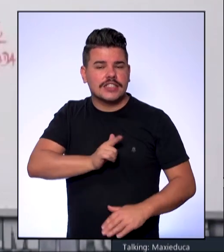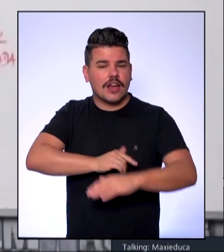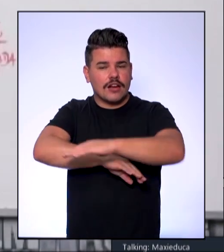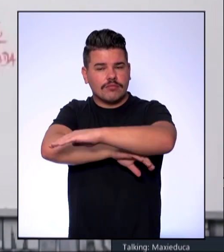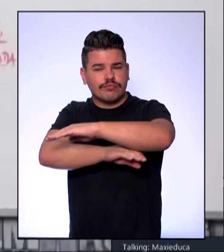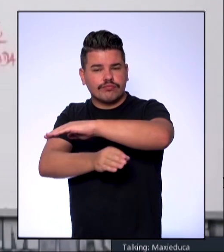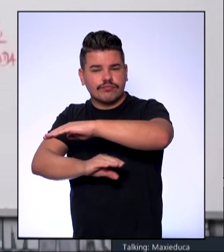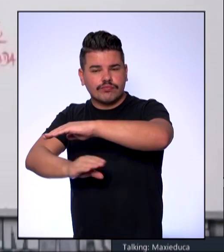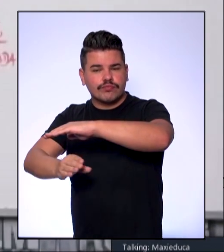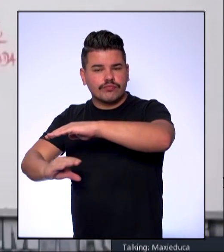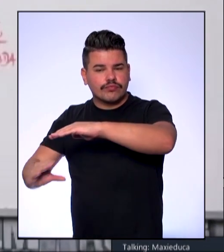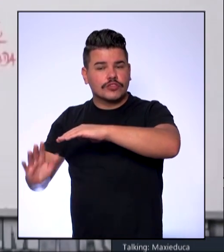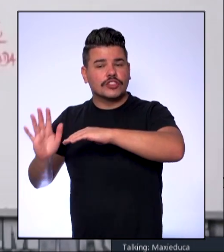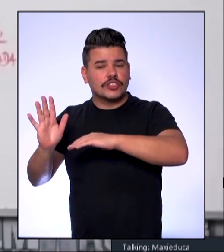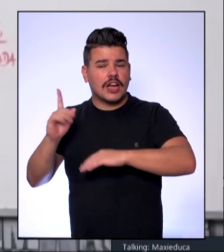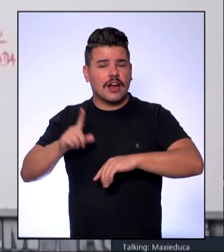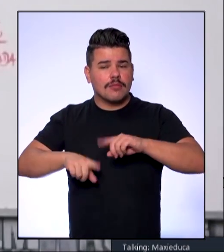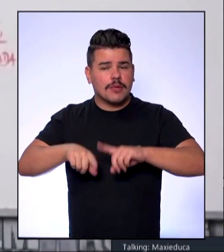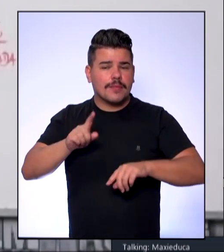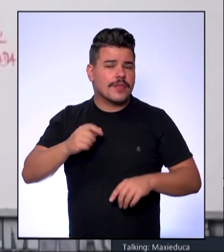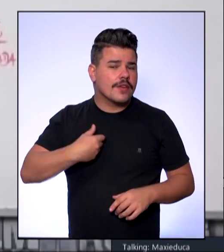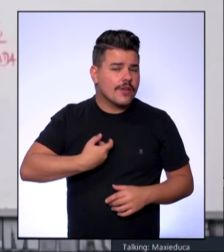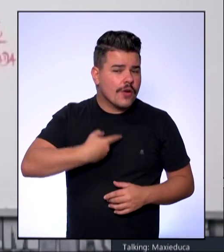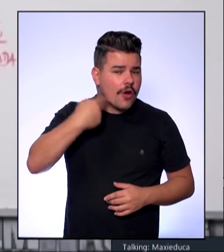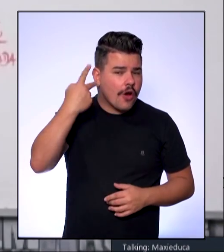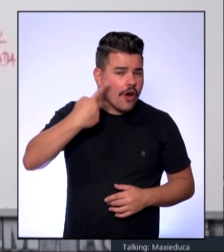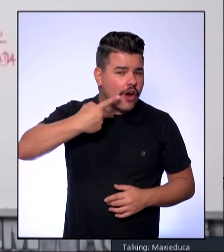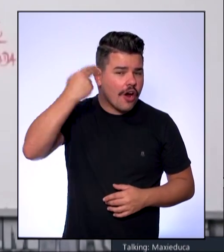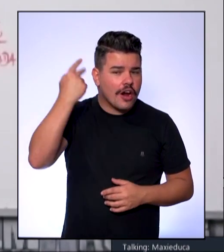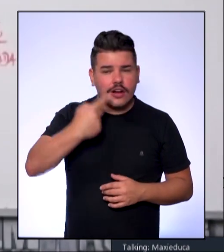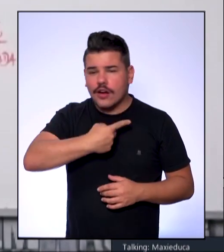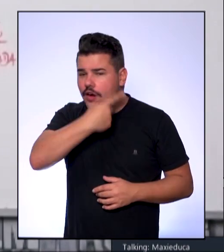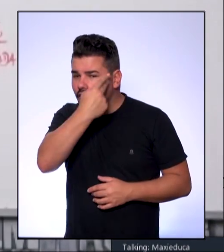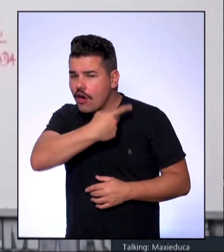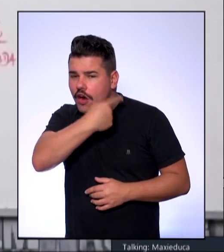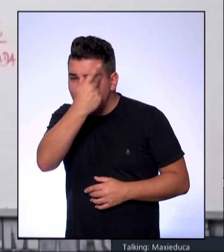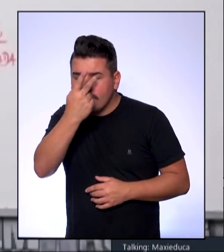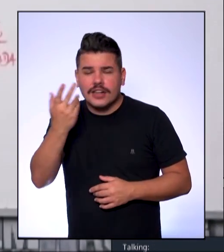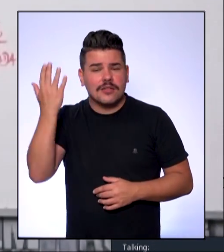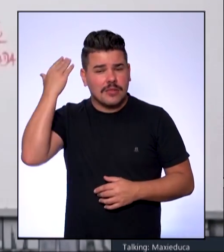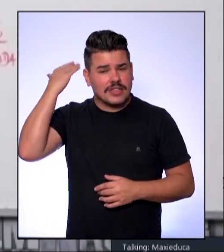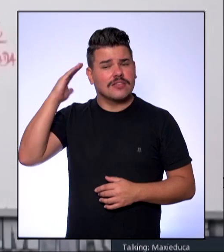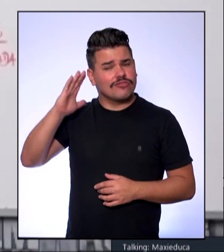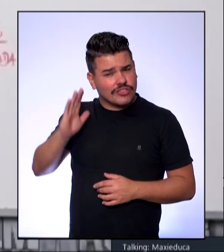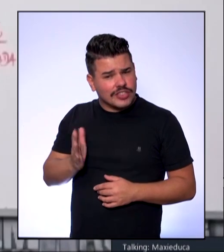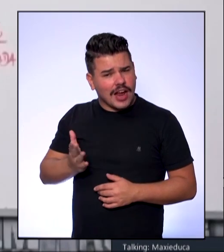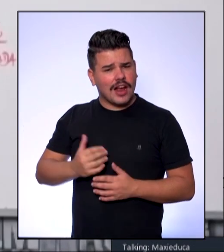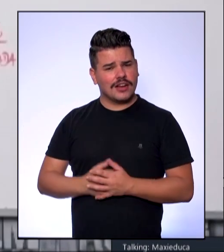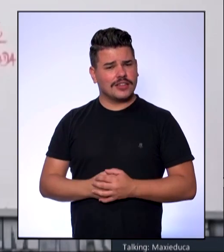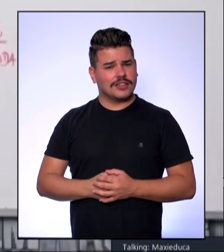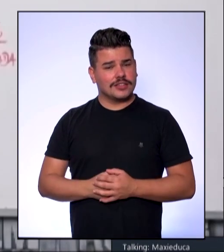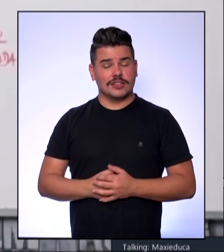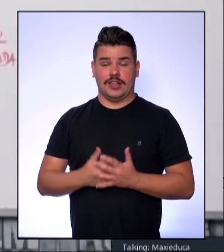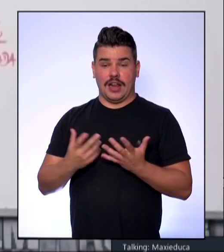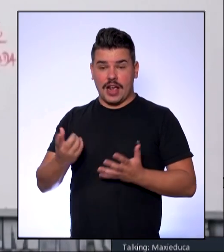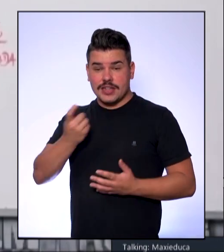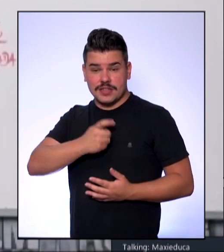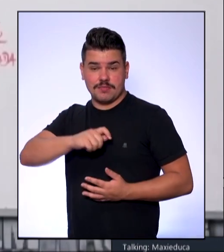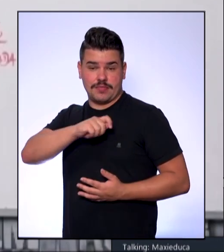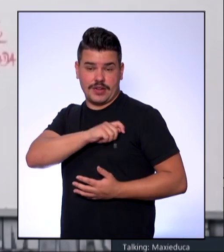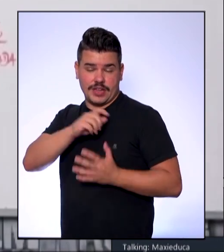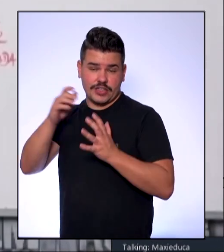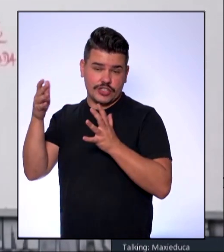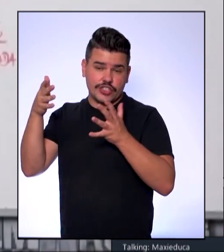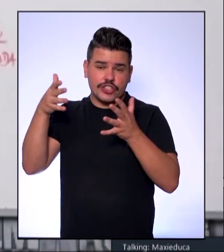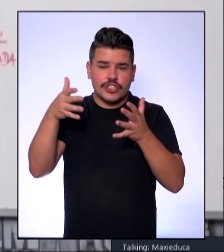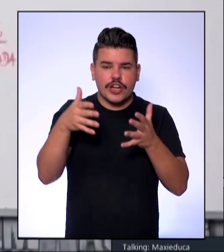os utensílios a parar pelos, eles já faziam. Cara, quando o espanhol chega à